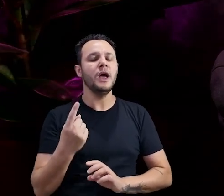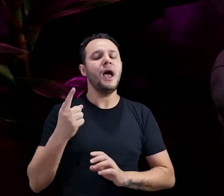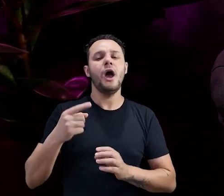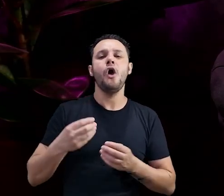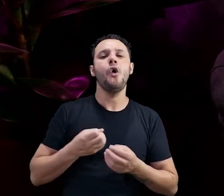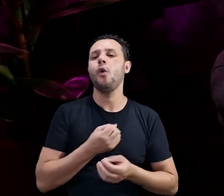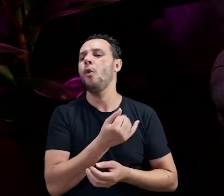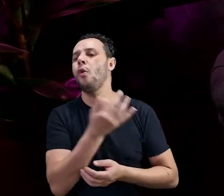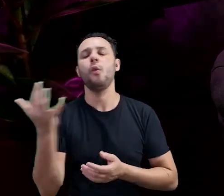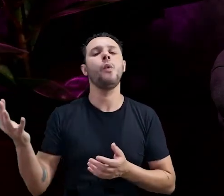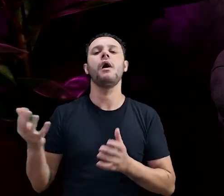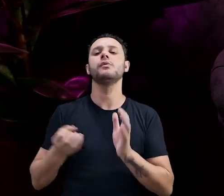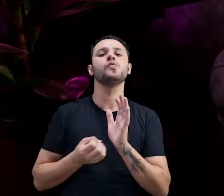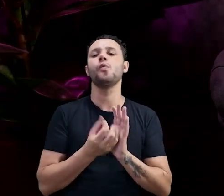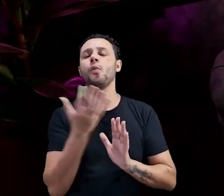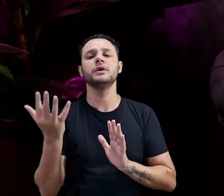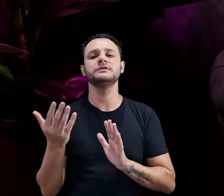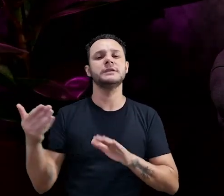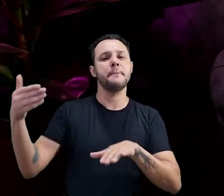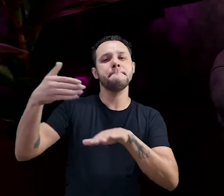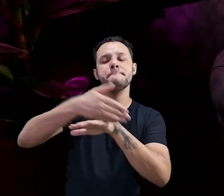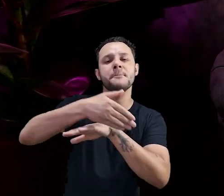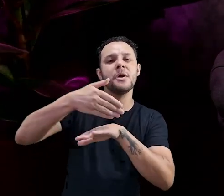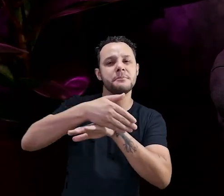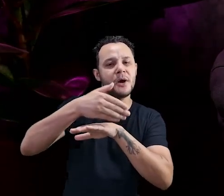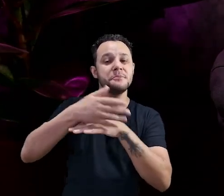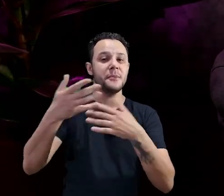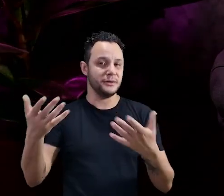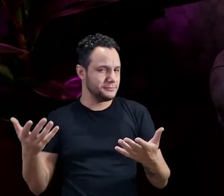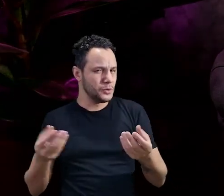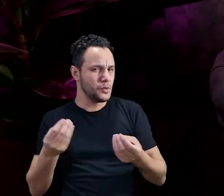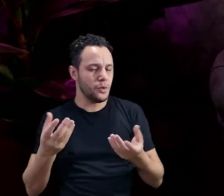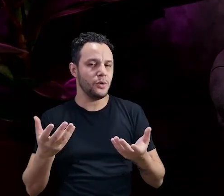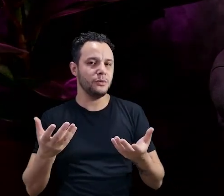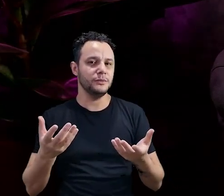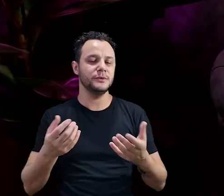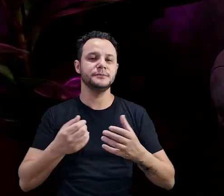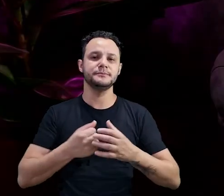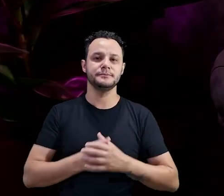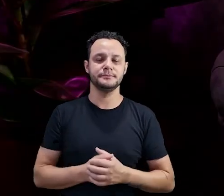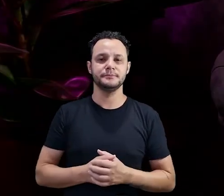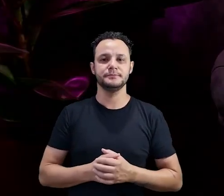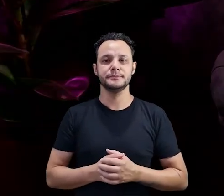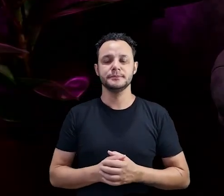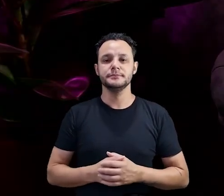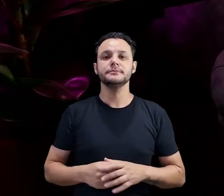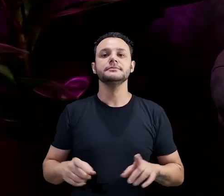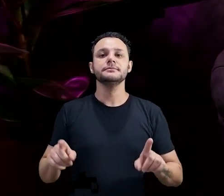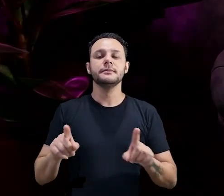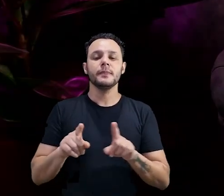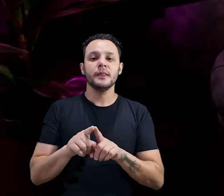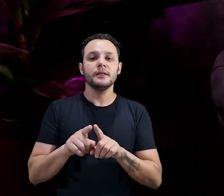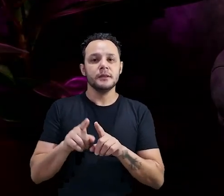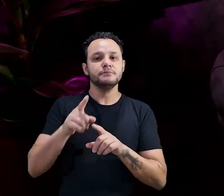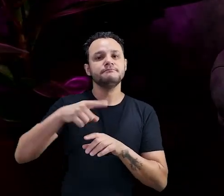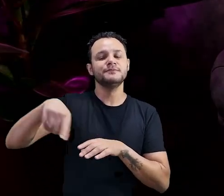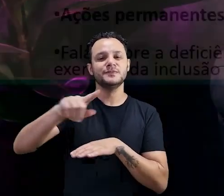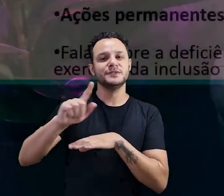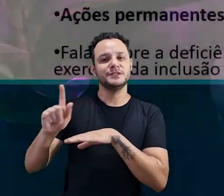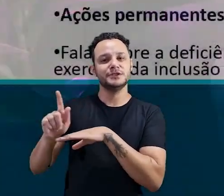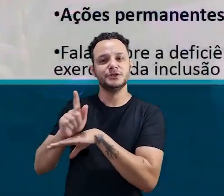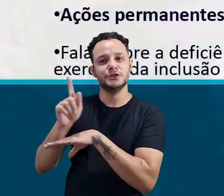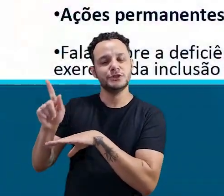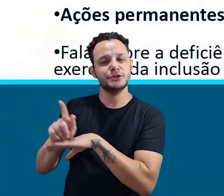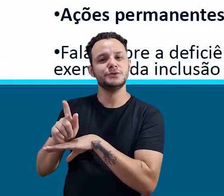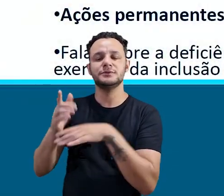vai ser. Então, é fundamental a gente ter um espaço que efetivamente seja um espaço de sala de recursos. Outra coisa